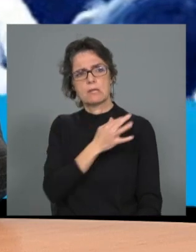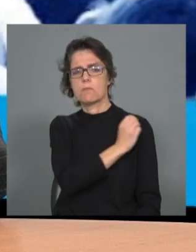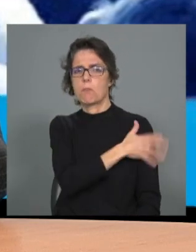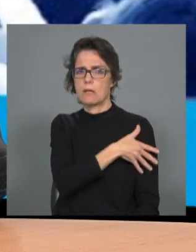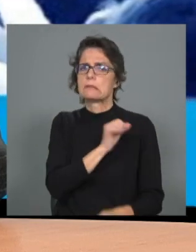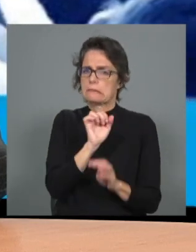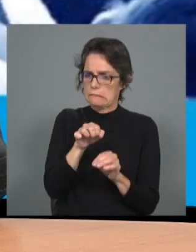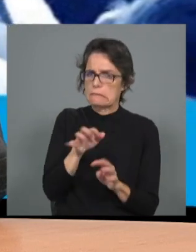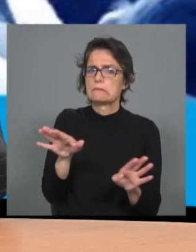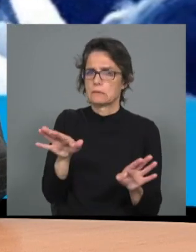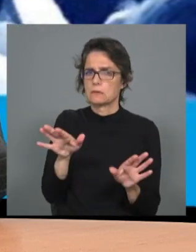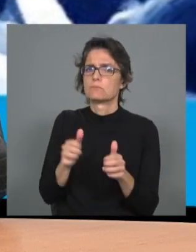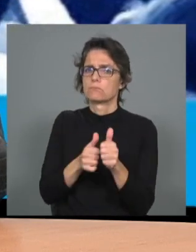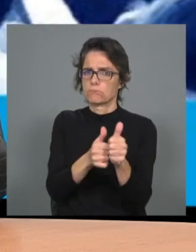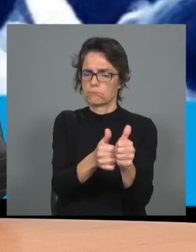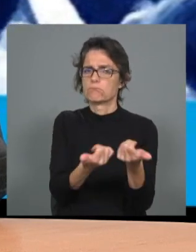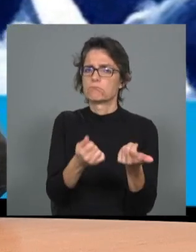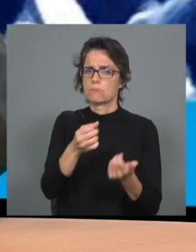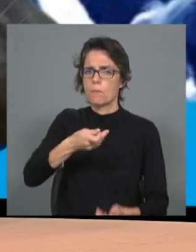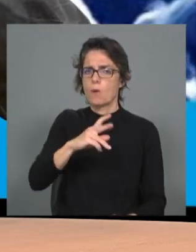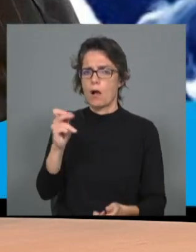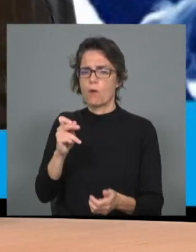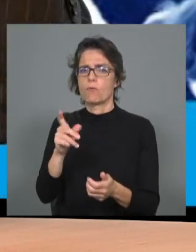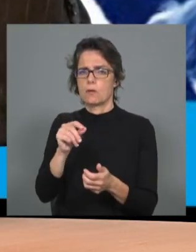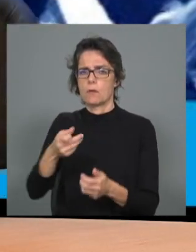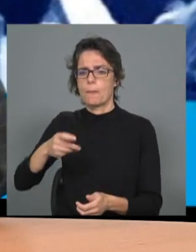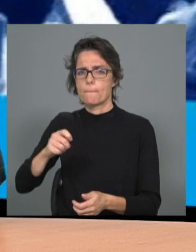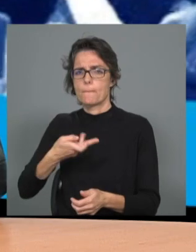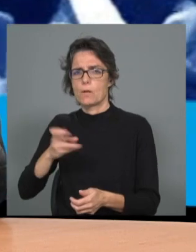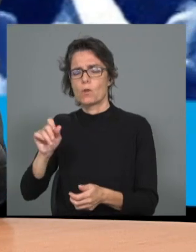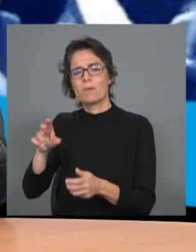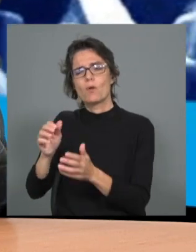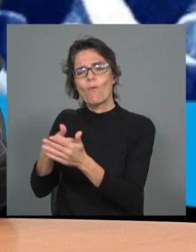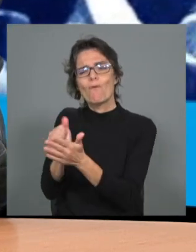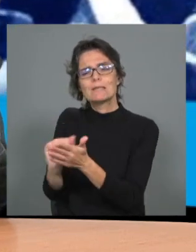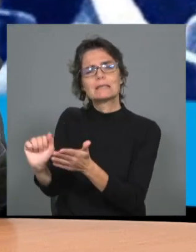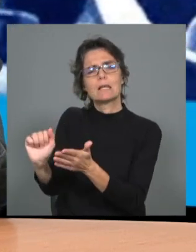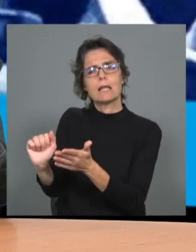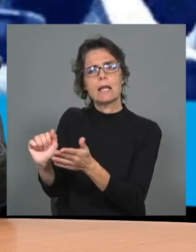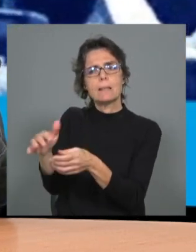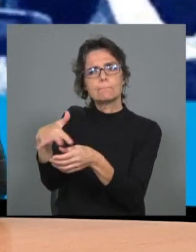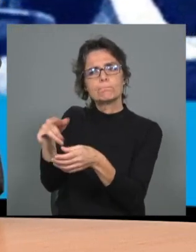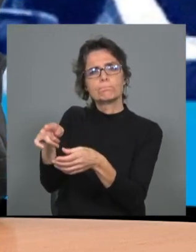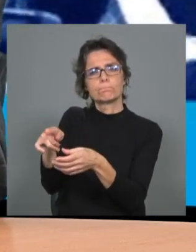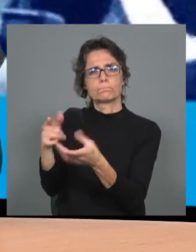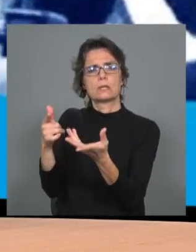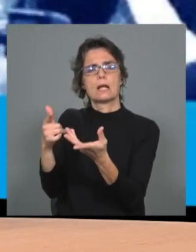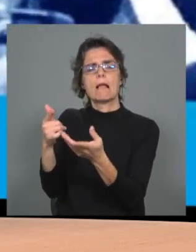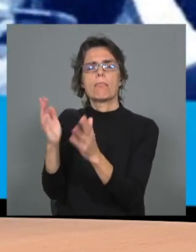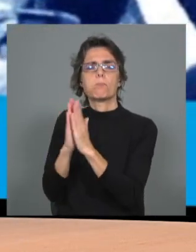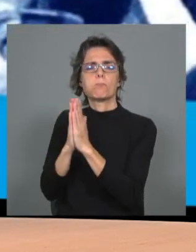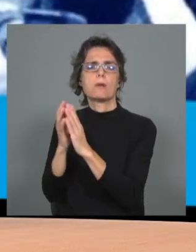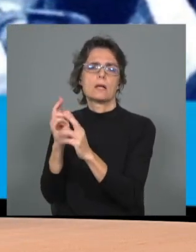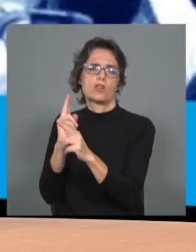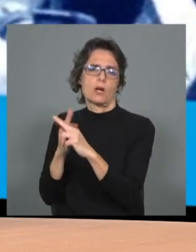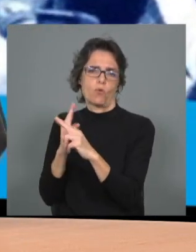e seguidor de Pedro, o seu evangelho está muito mais contextualizado para a Igreja de Roma. Mateus não,